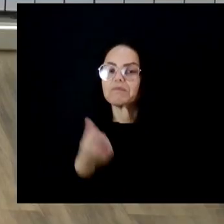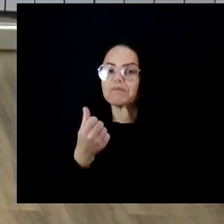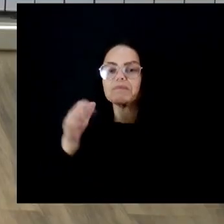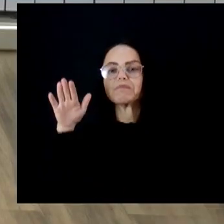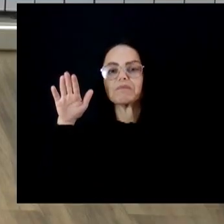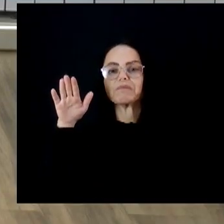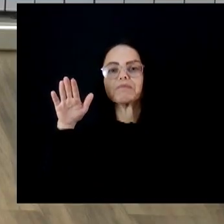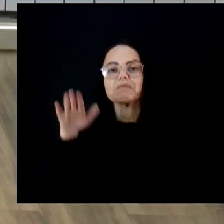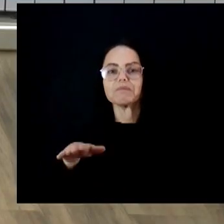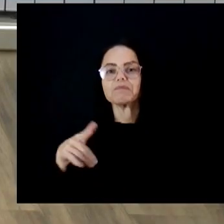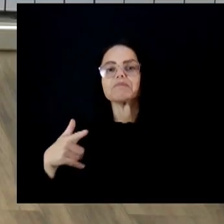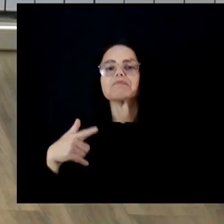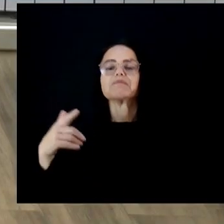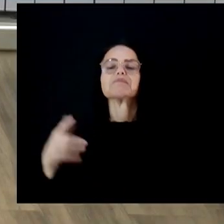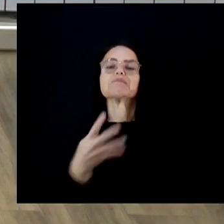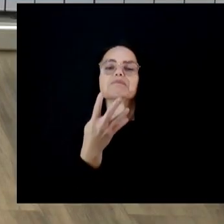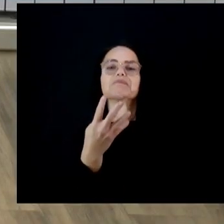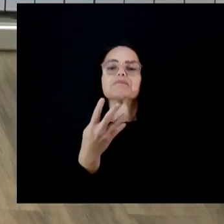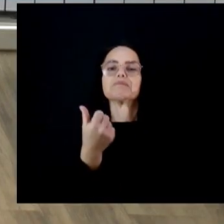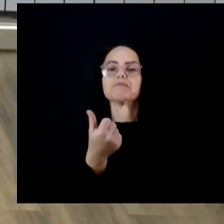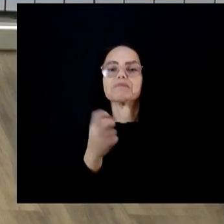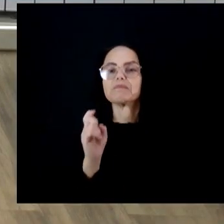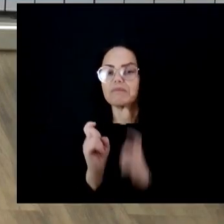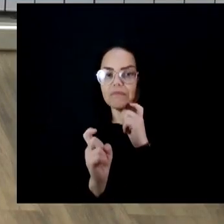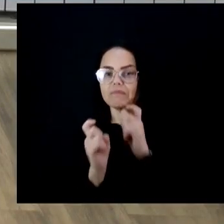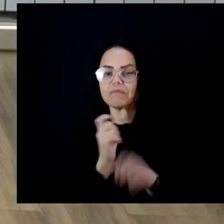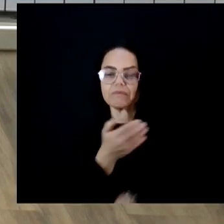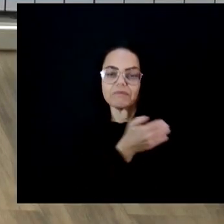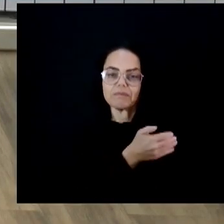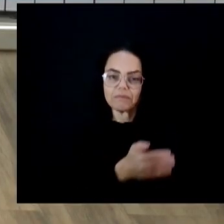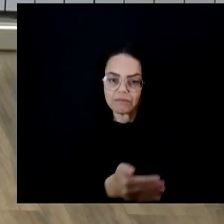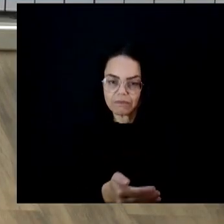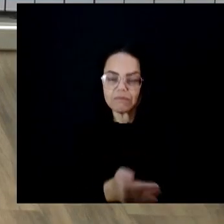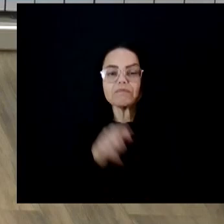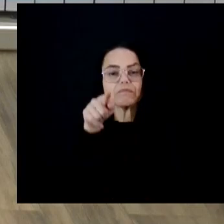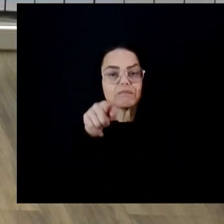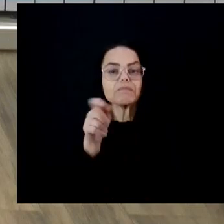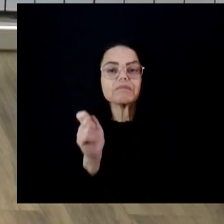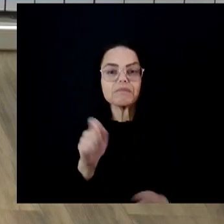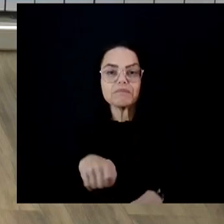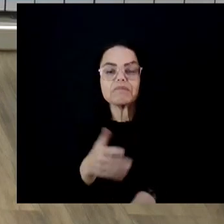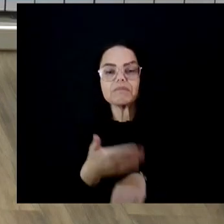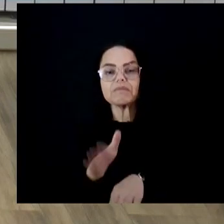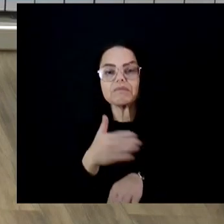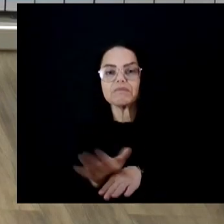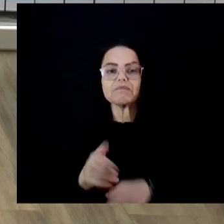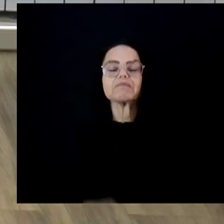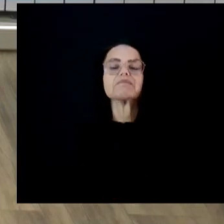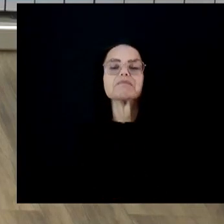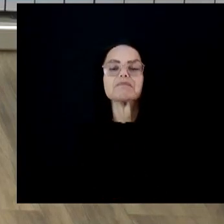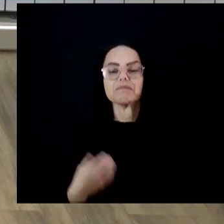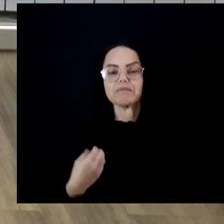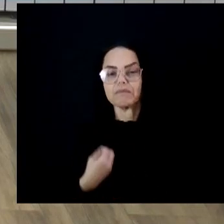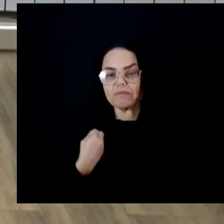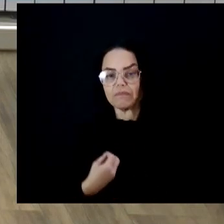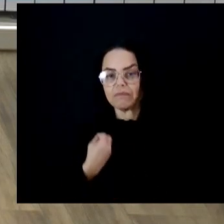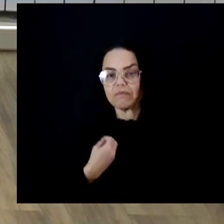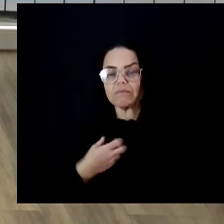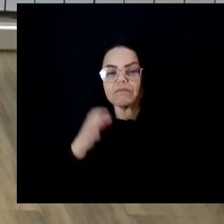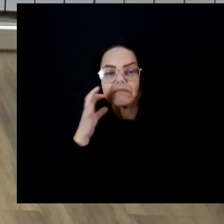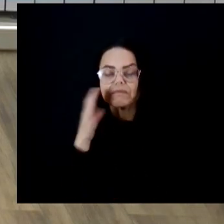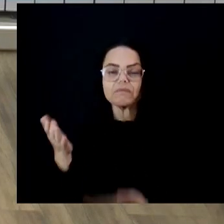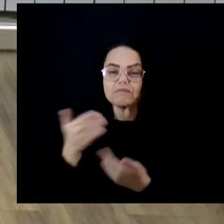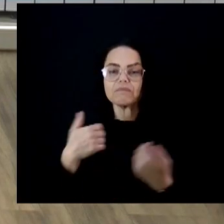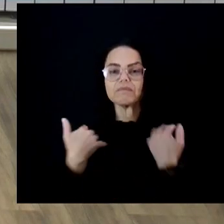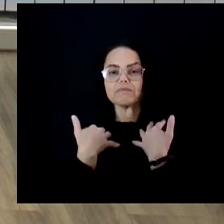tem a 46ª reunião ordinária, que você pode participar presencialmente vindo até o plenário da